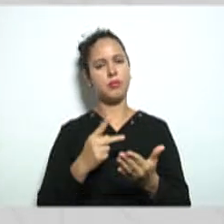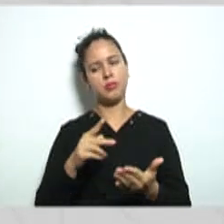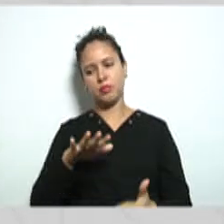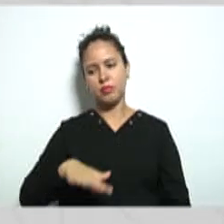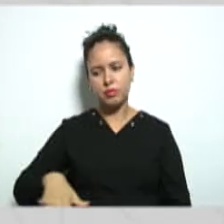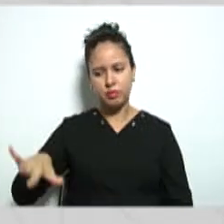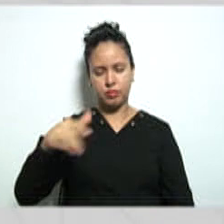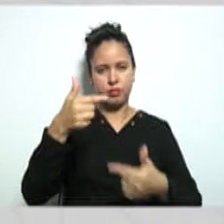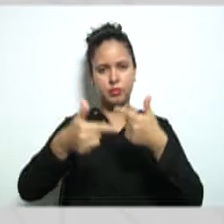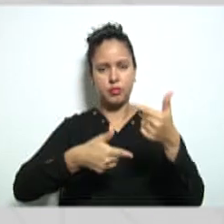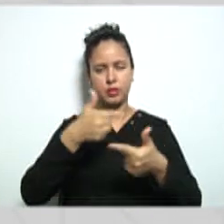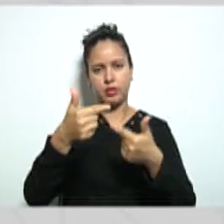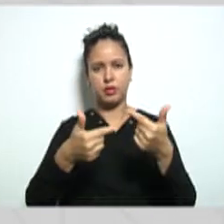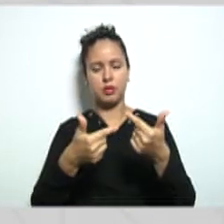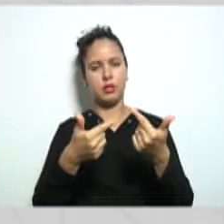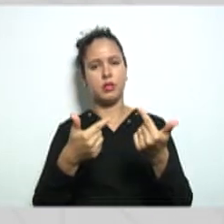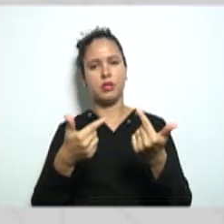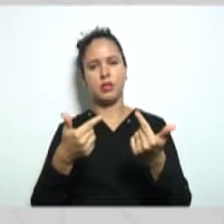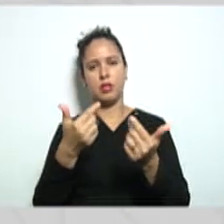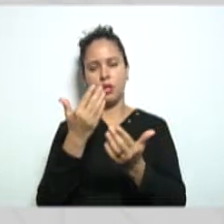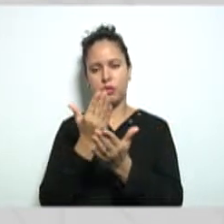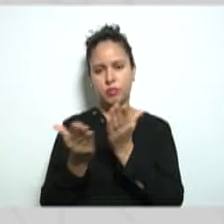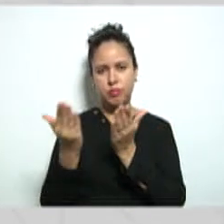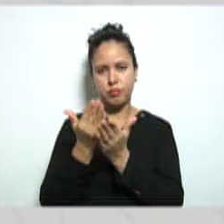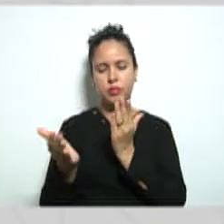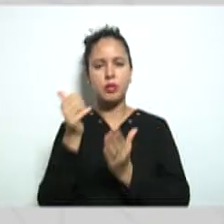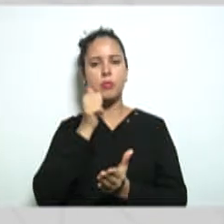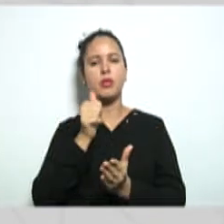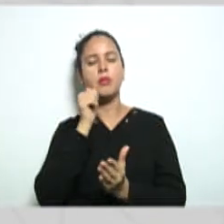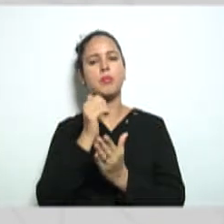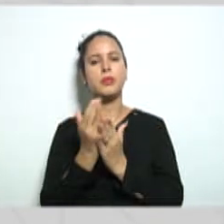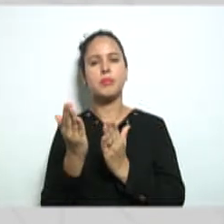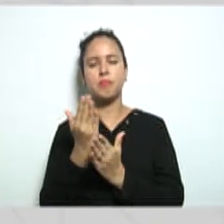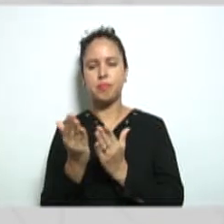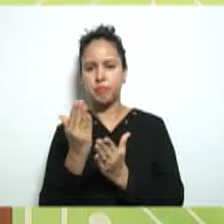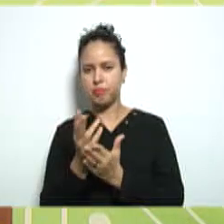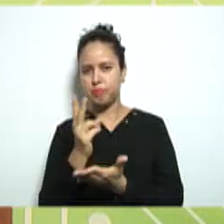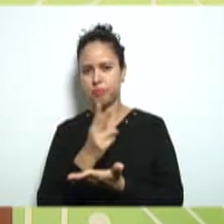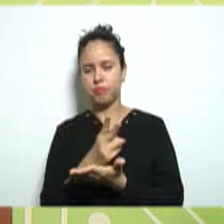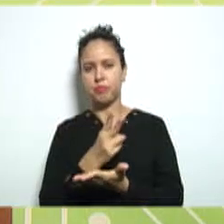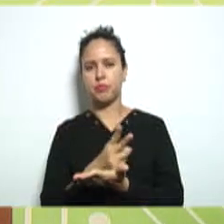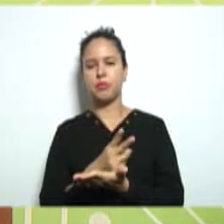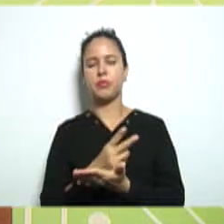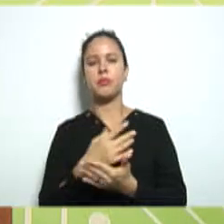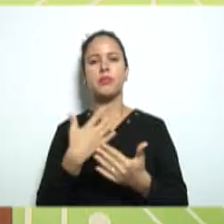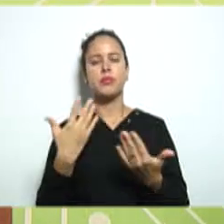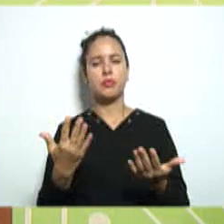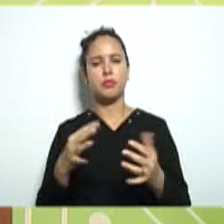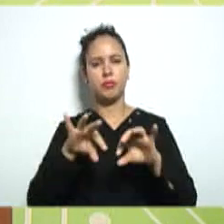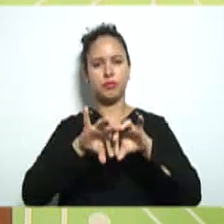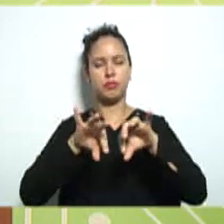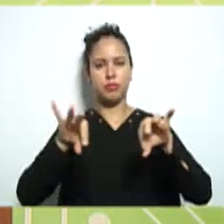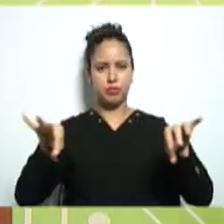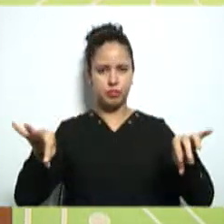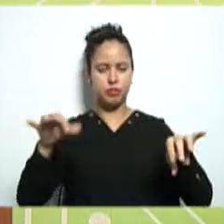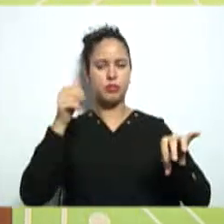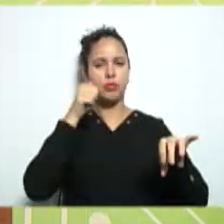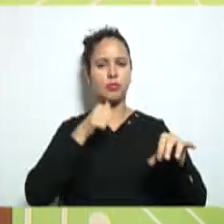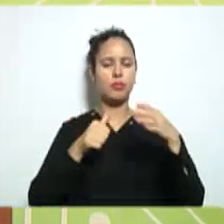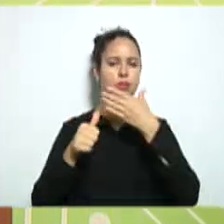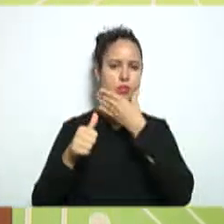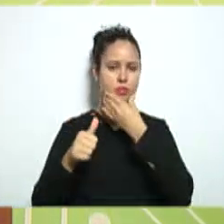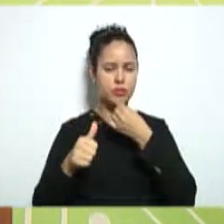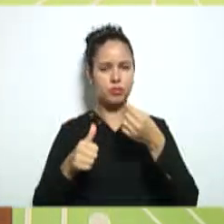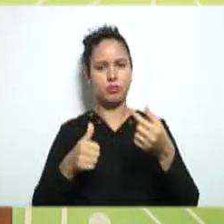menos vantajoso para a mulher. Então, a segregação ocupacional de gênero, o